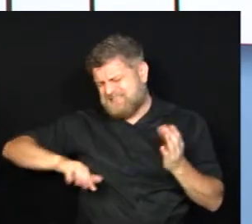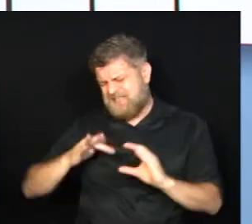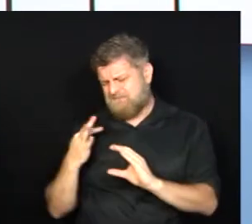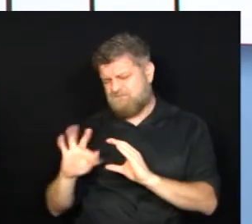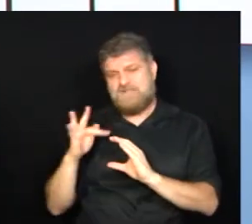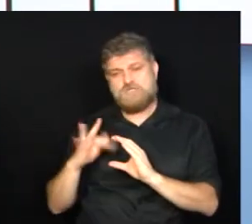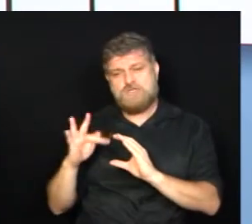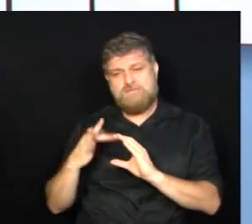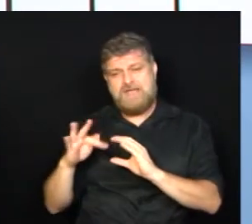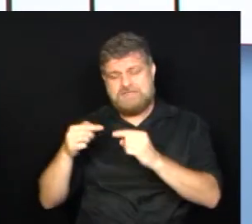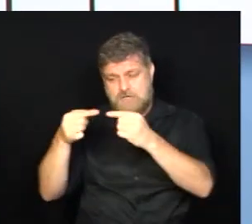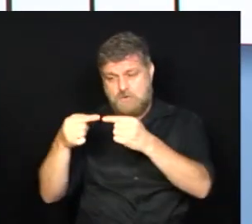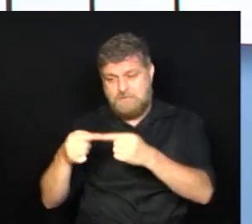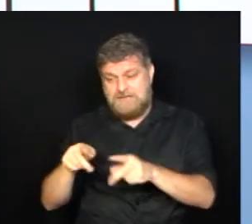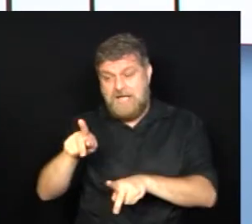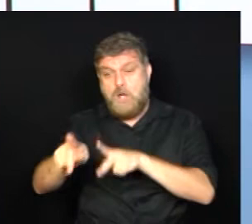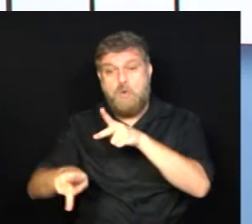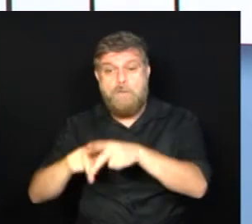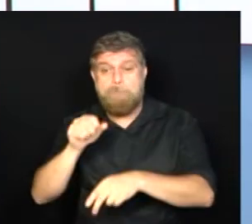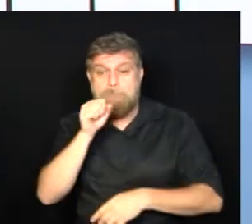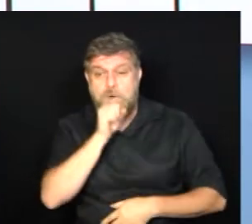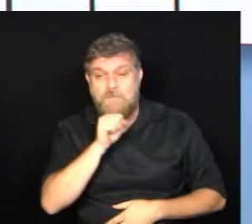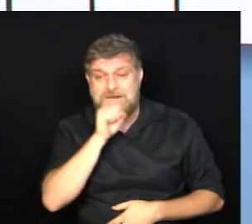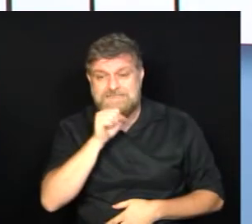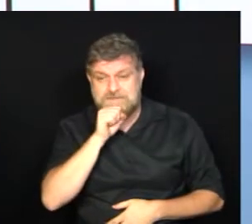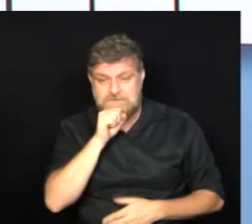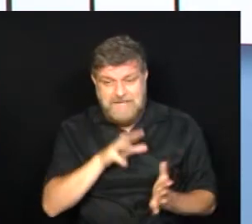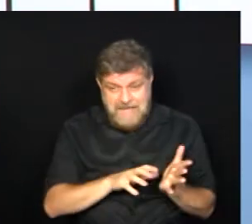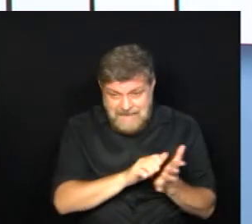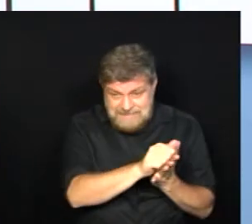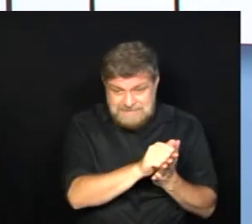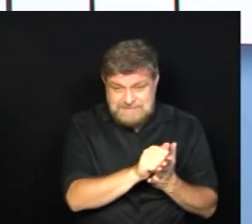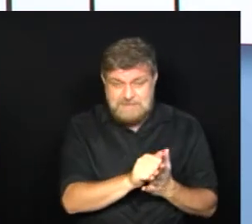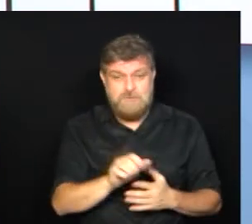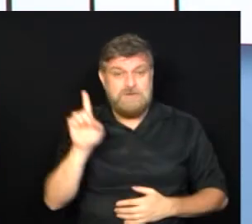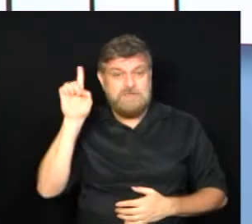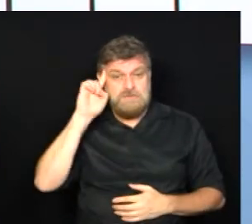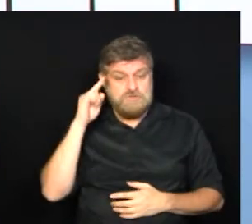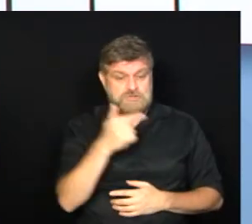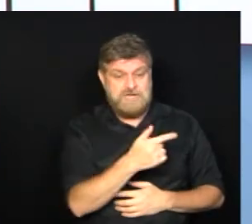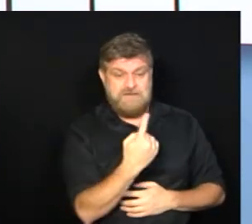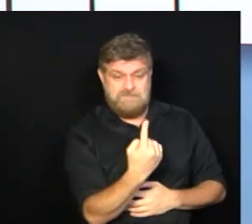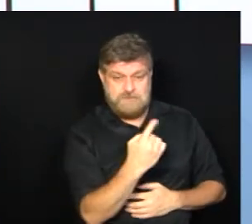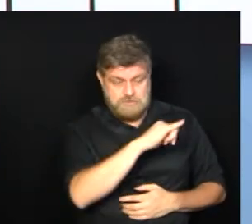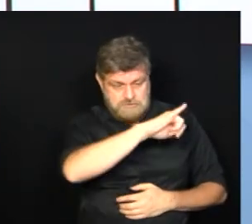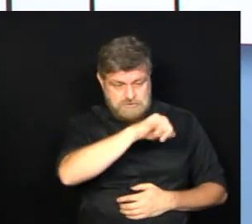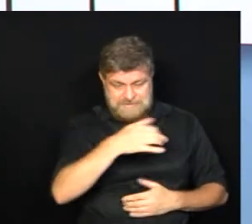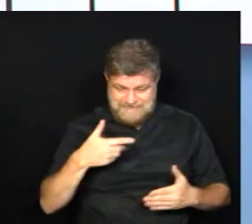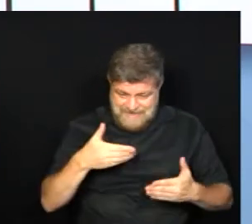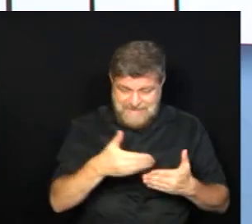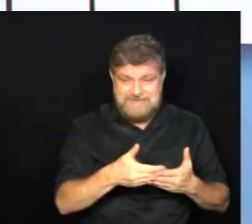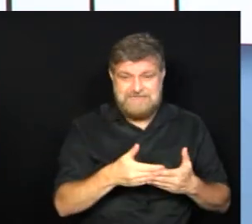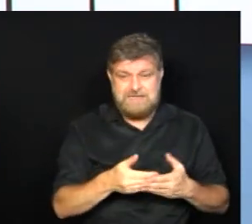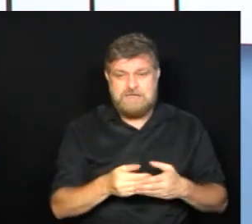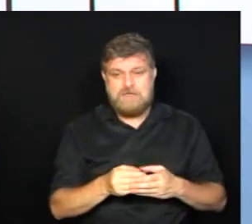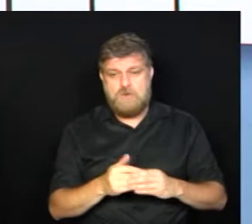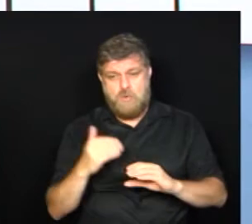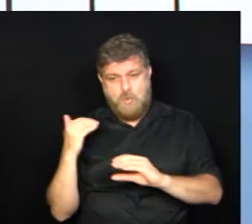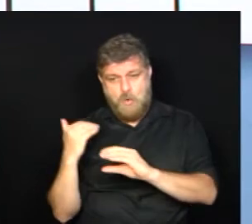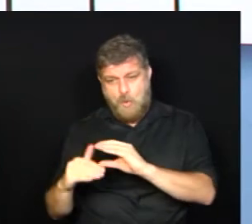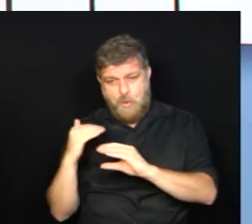relacionados à população idosa. Inscrição até o dia 21 de janeiro e o e-mail vai aparecer aí,